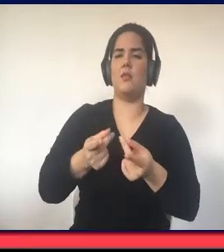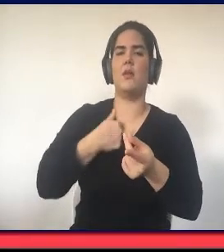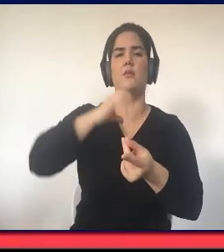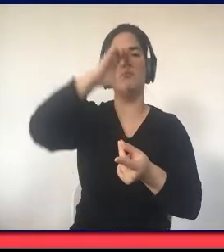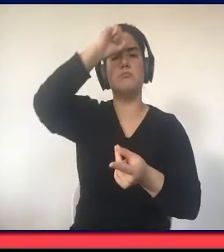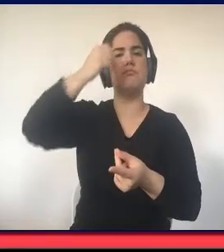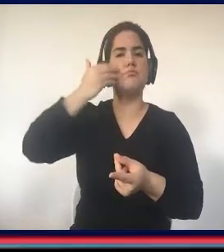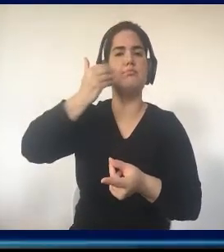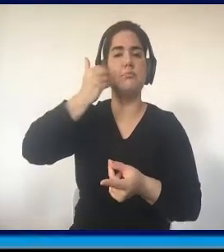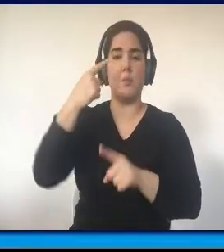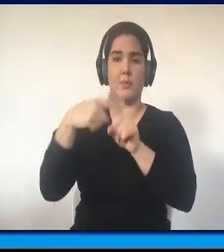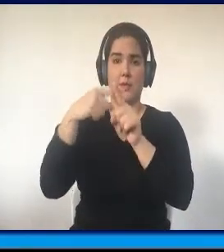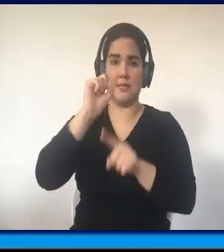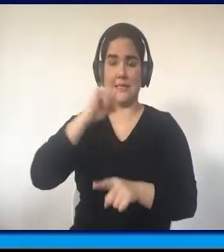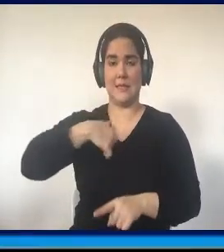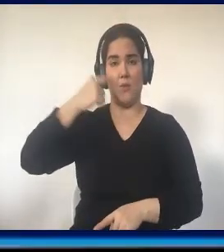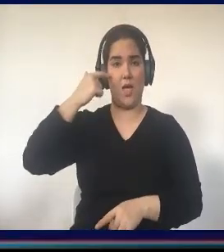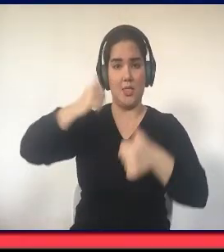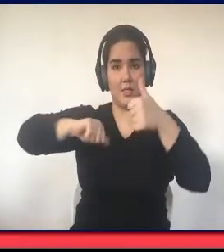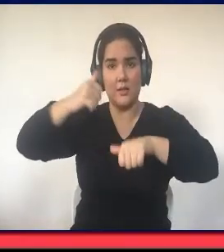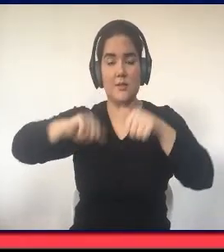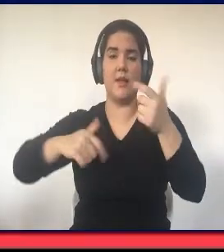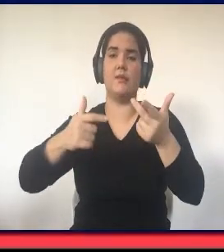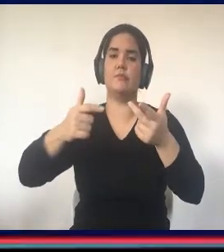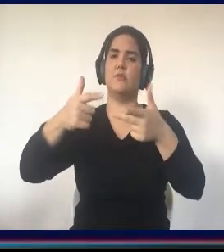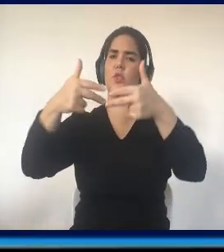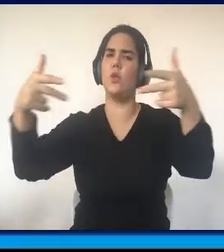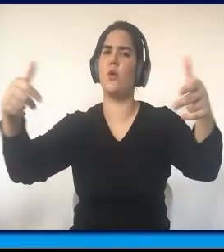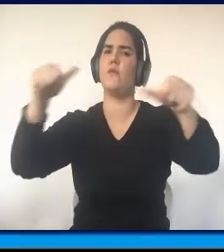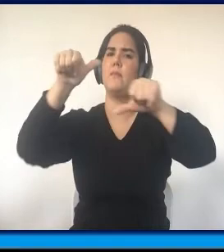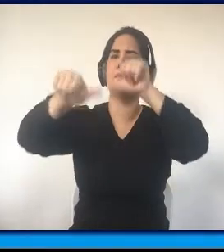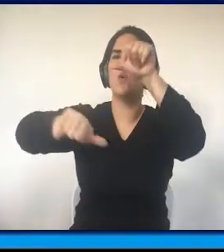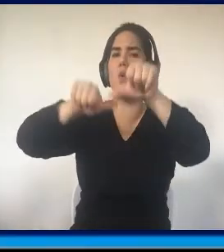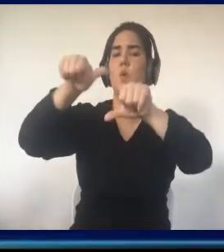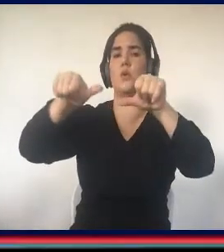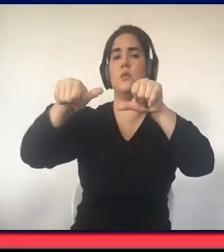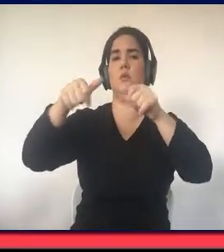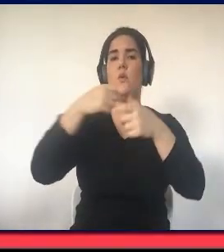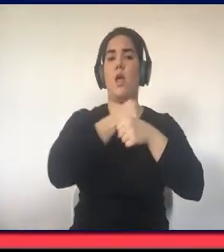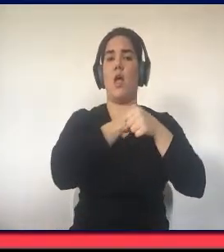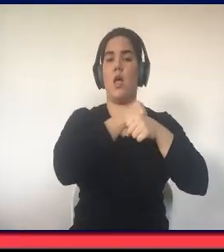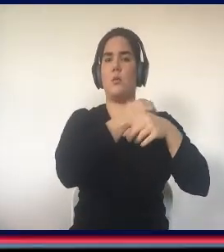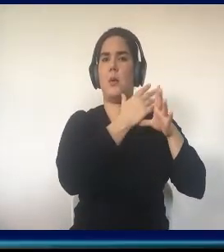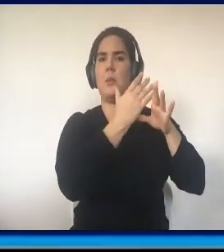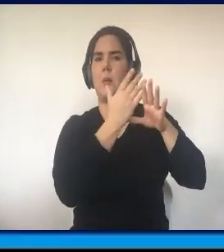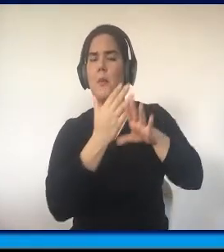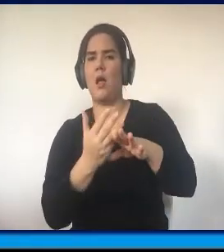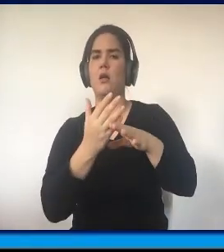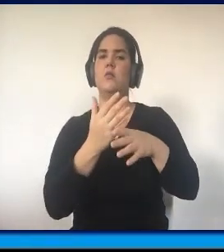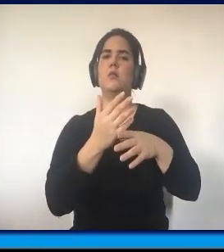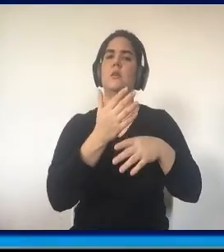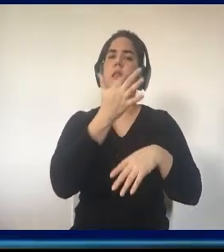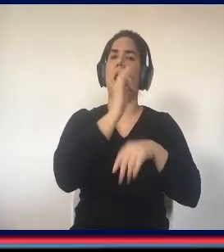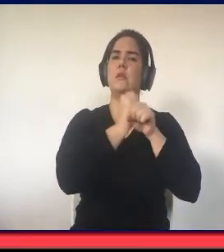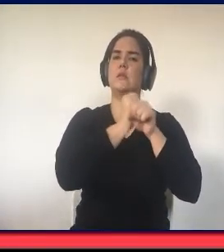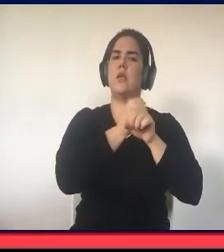para analisar as mudanças que aconteceram nos últimos anos, cara, ou na última década, é um negócio absurdo